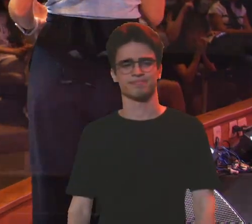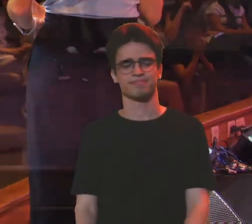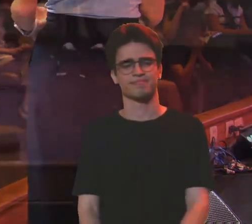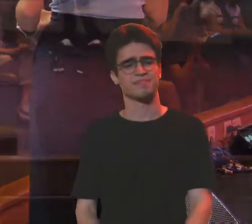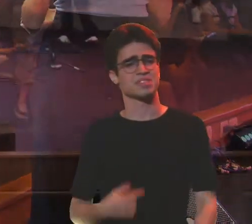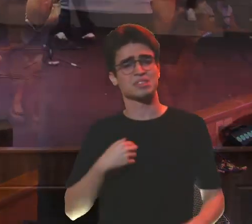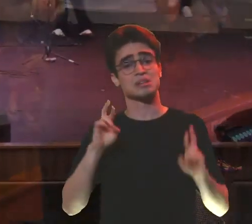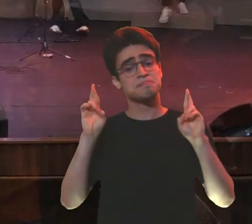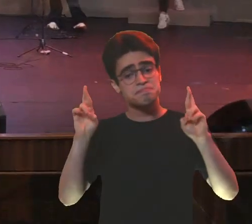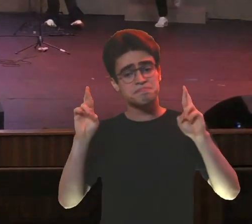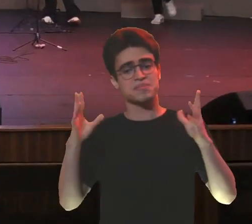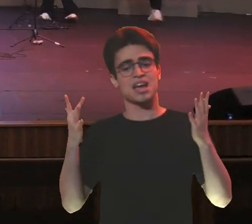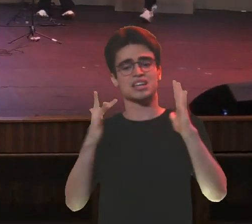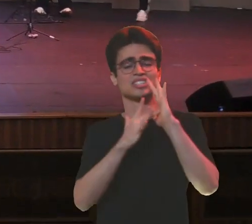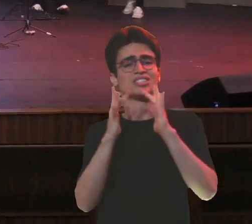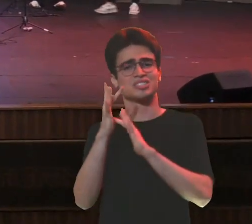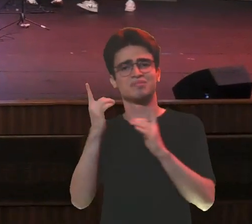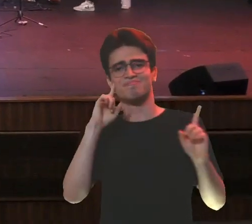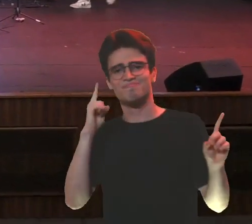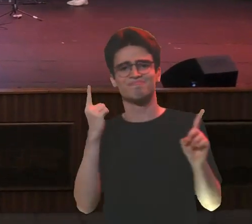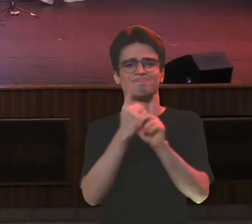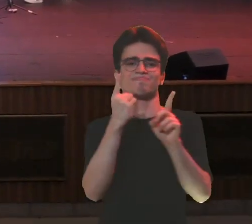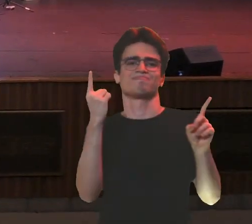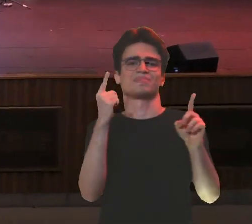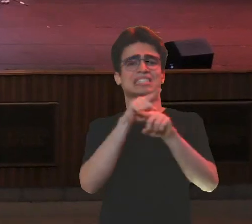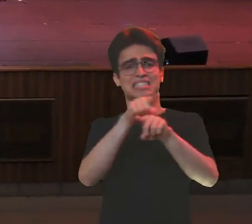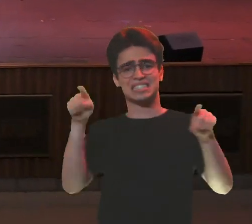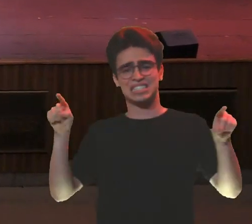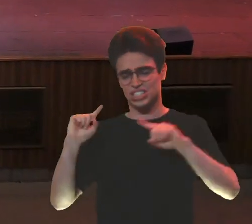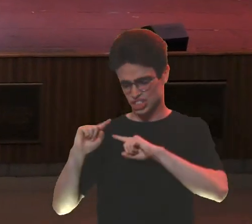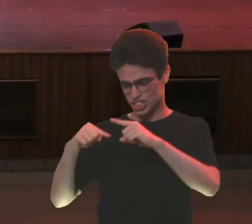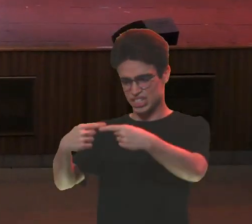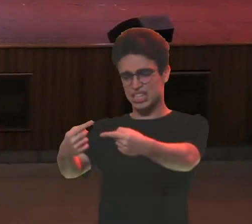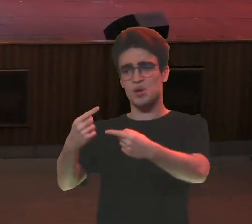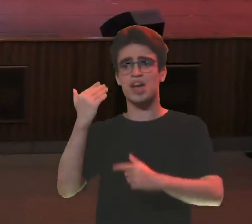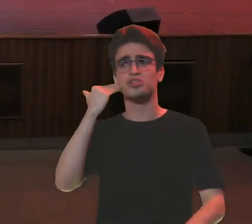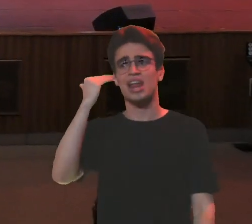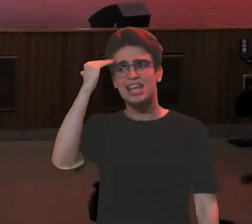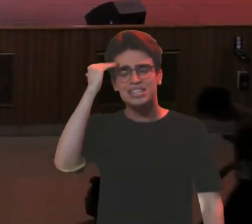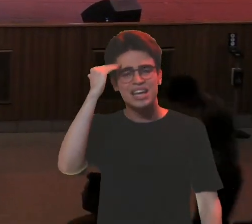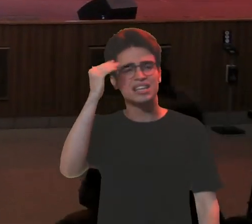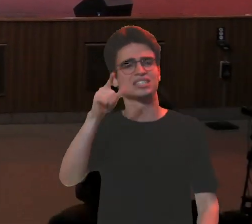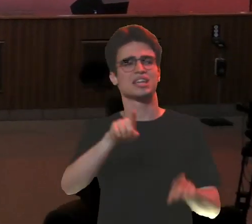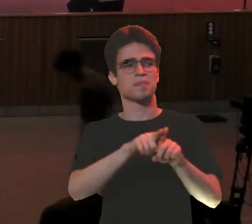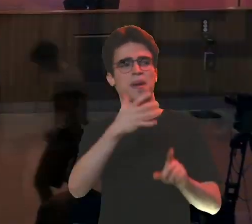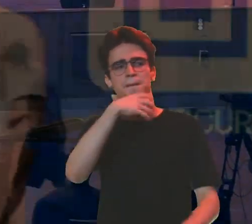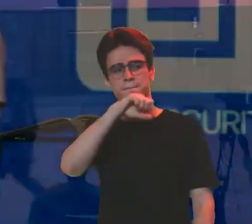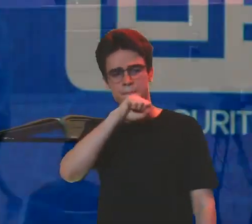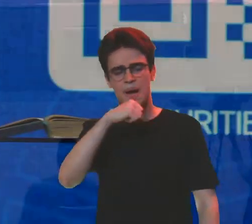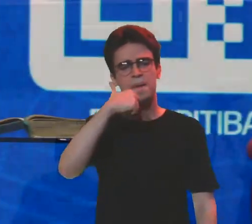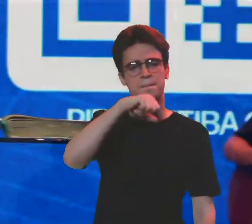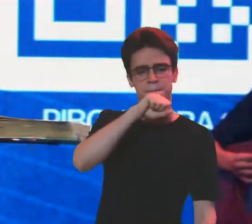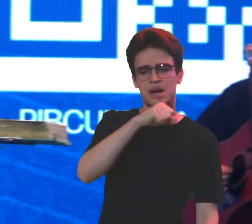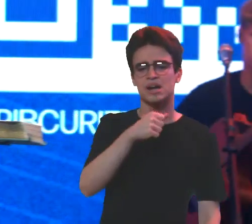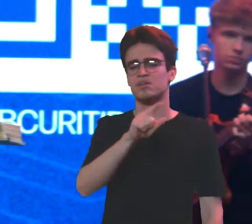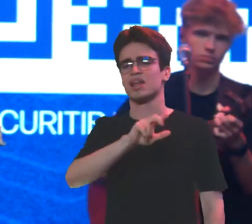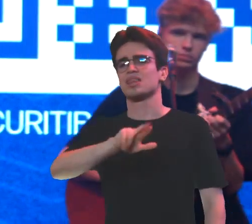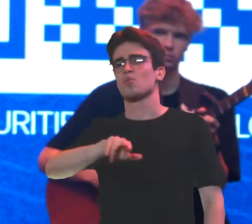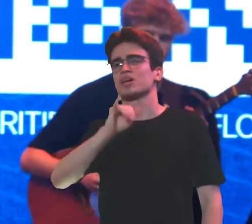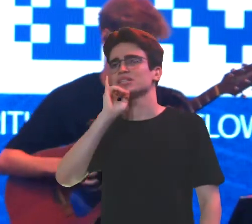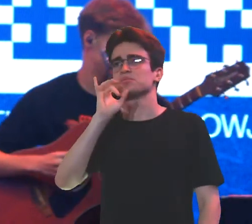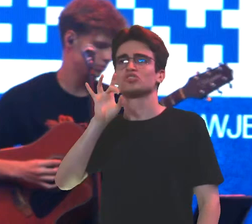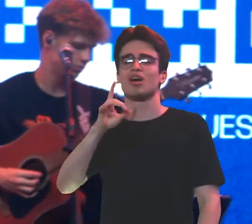Eu espero que Jesus possa encontrar aqui uma geração de adolescentes e pais que não vão viver de sexta-feira